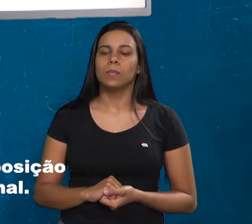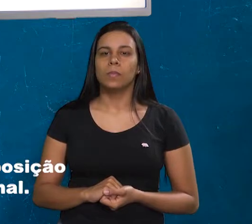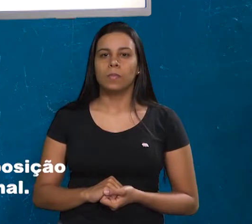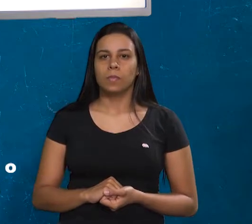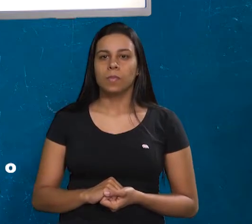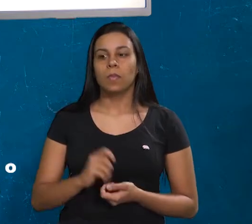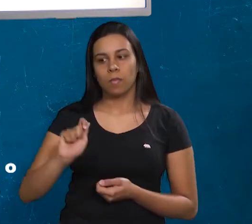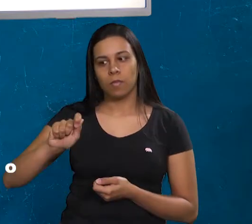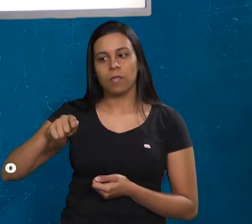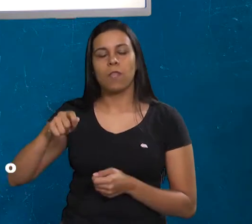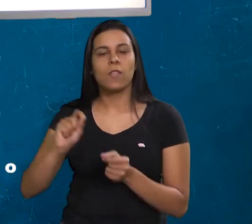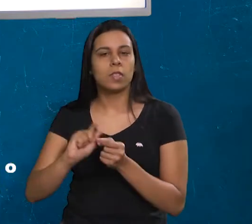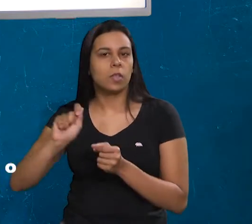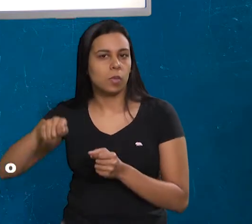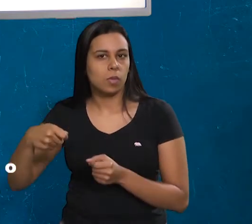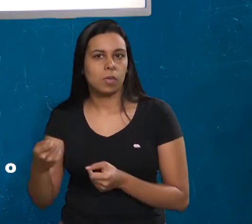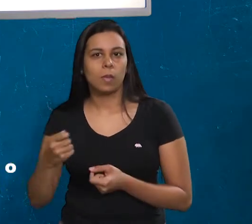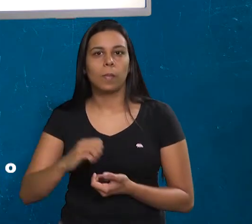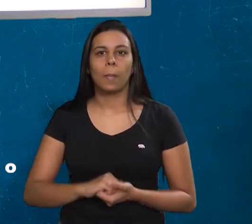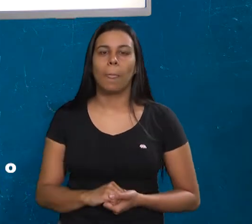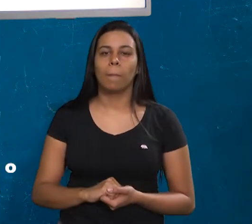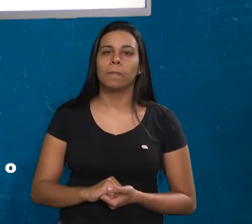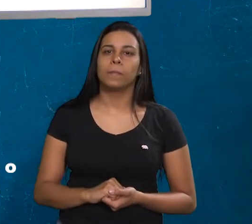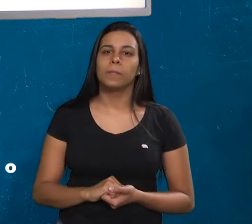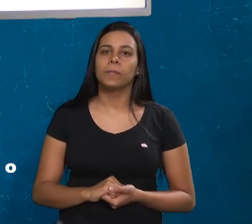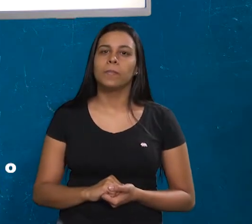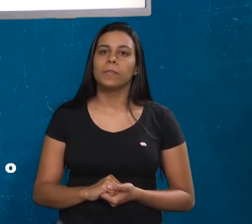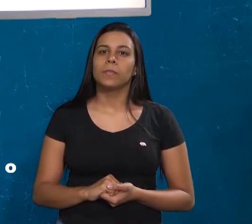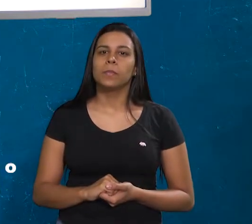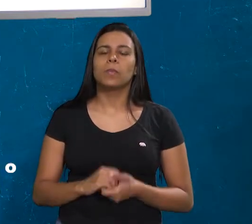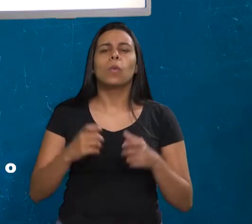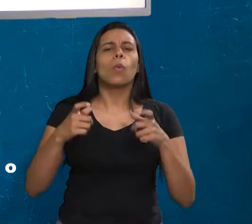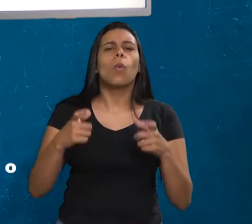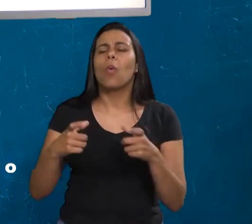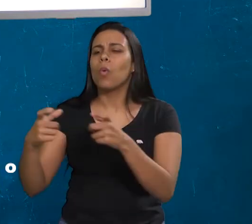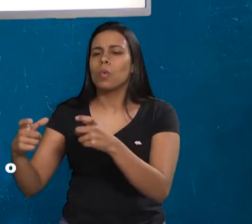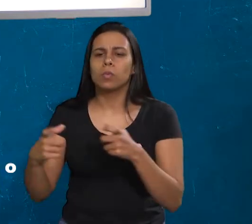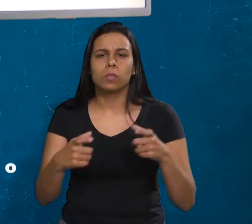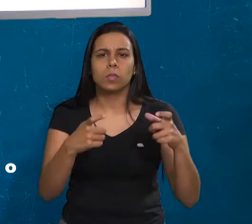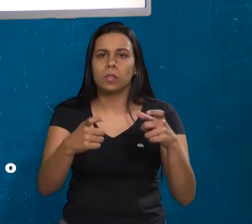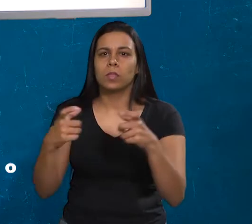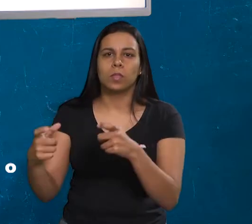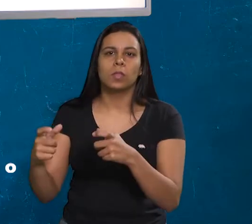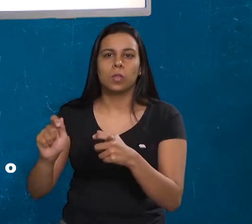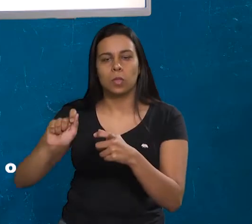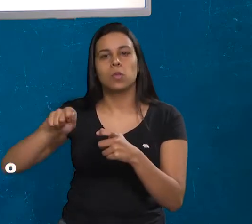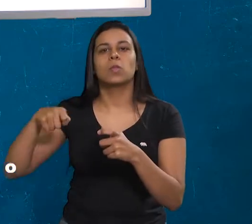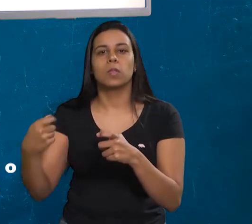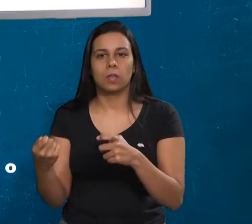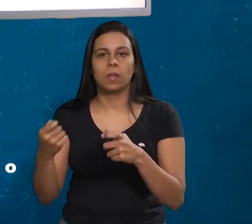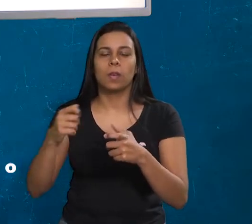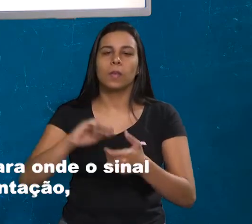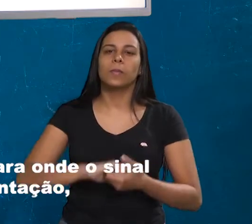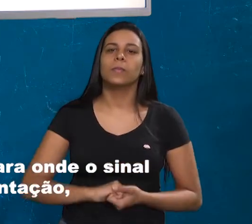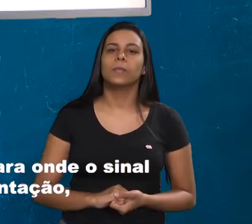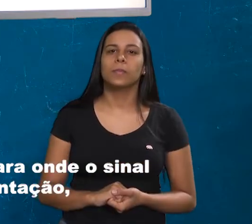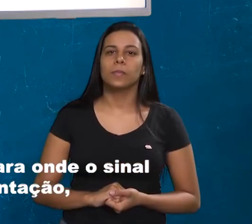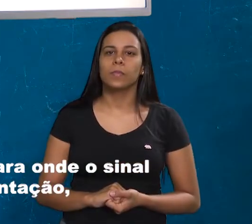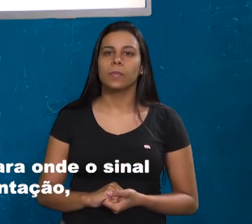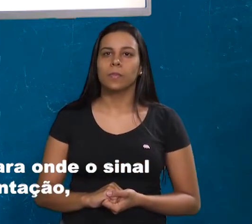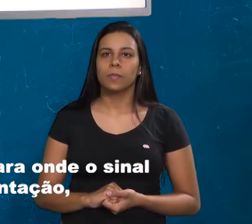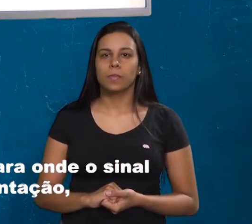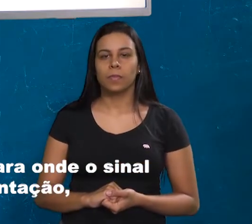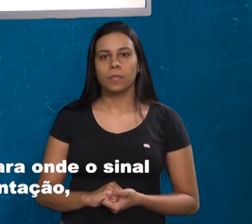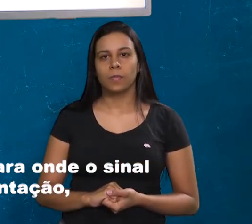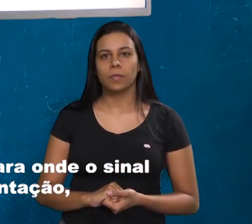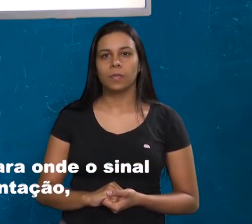feito o sinal. O ponto de articulação, que é o lugar, o espaço onde ele vai ser sinalizado.